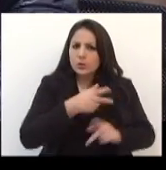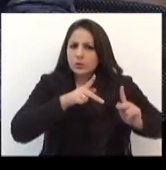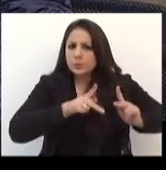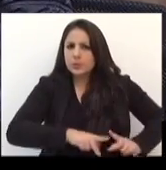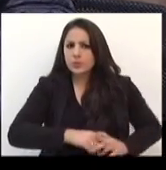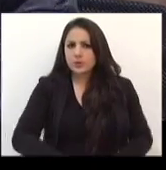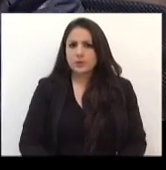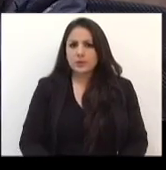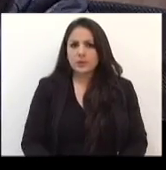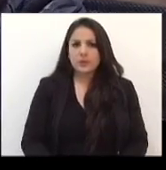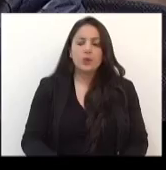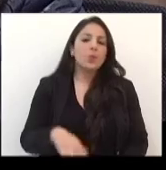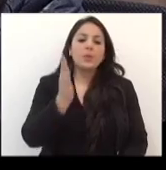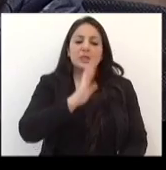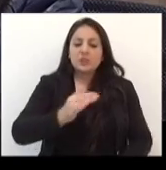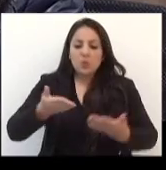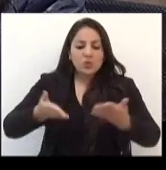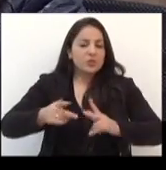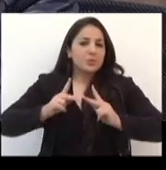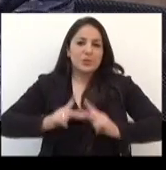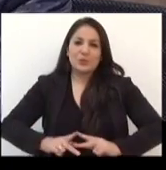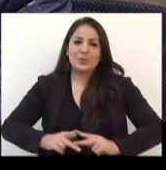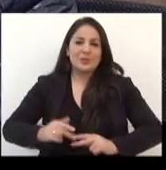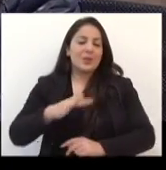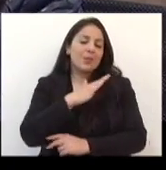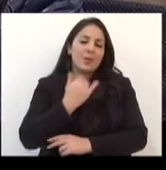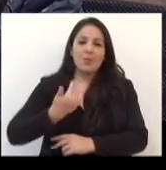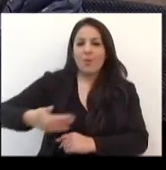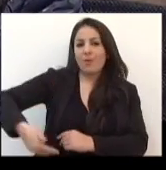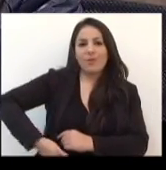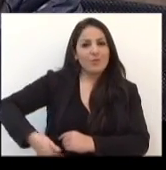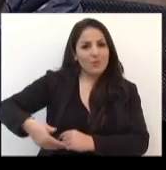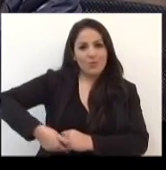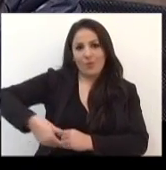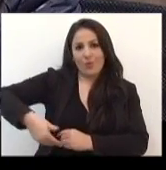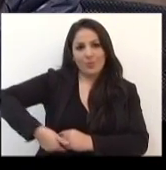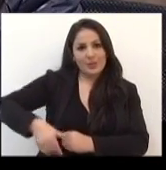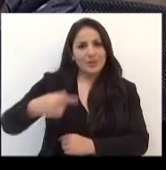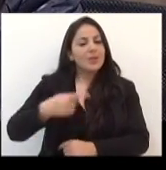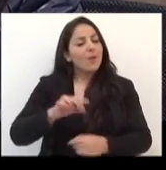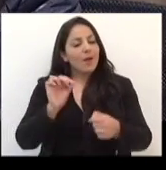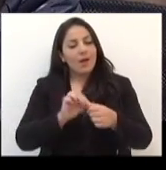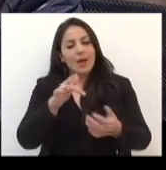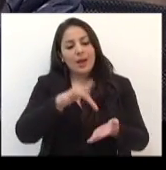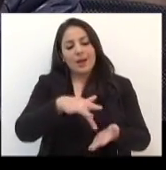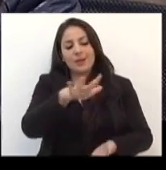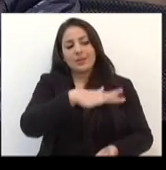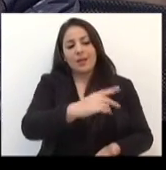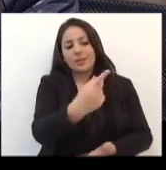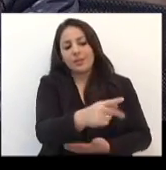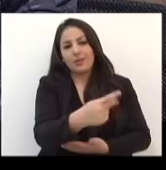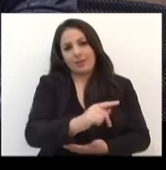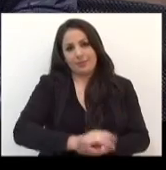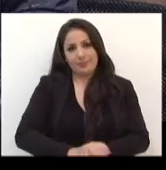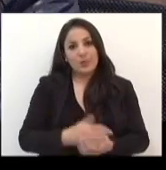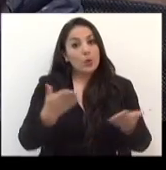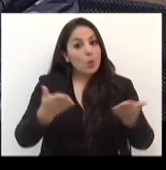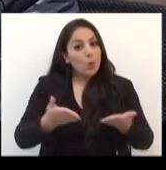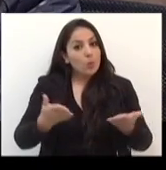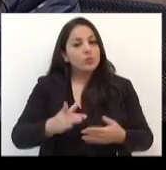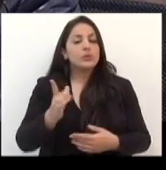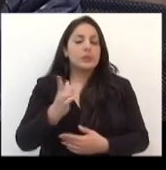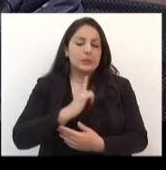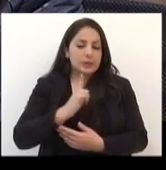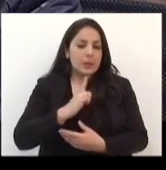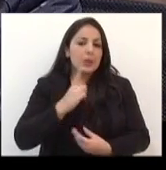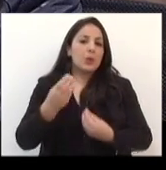mais não morre mais de fome. E não é a realidade do país dele. Então, assim, hoje nós temos uma condição muito